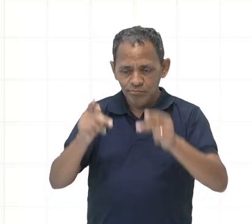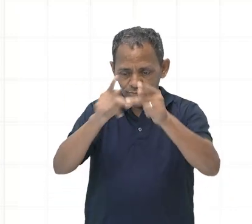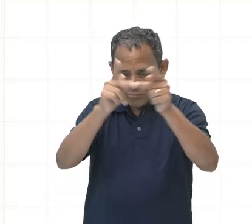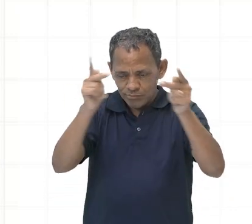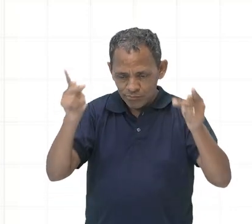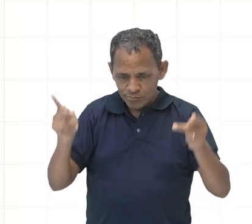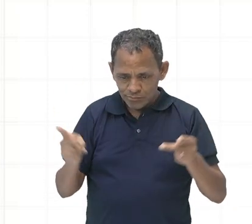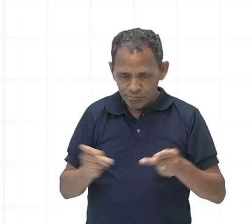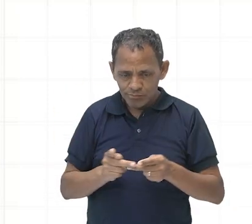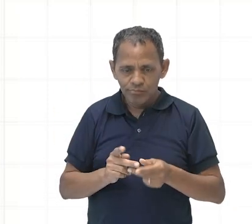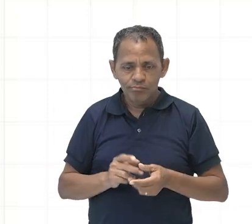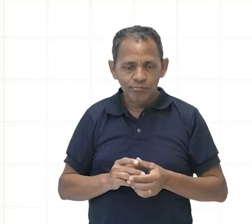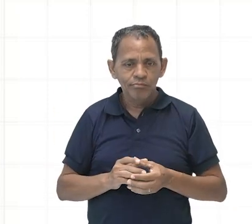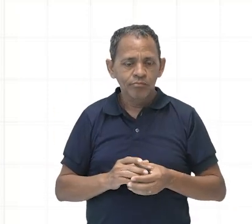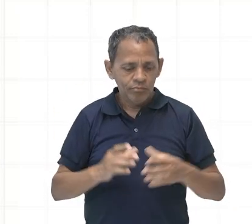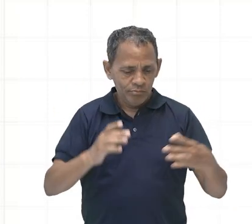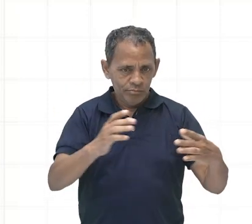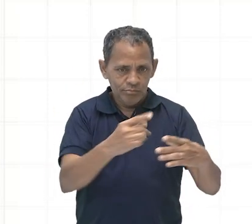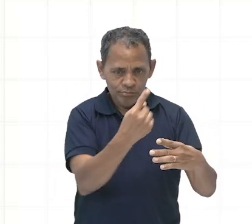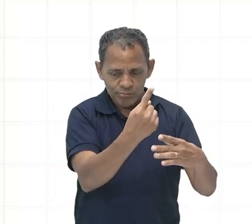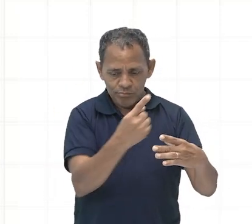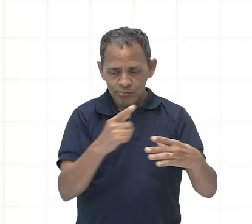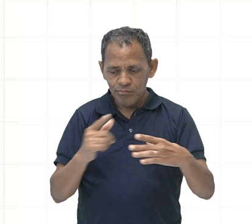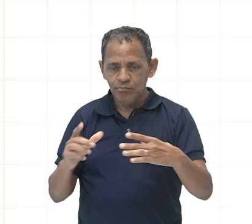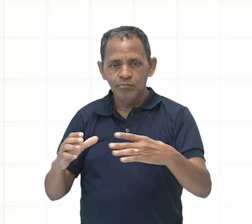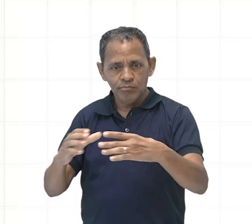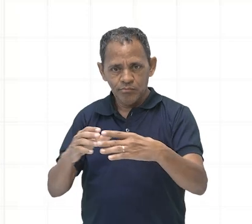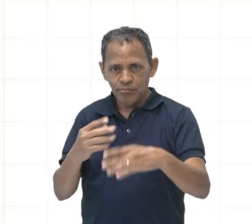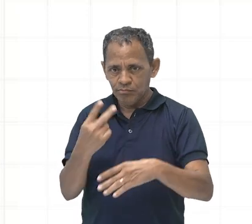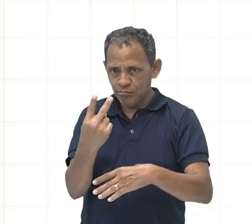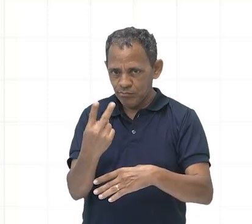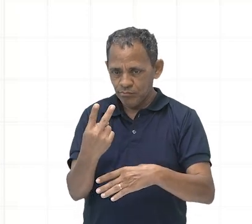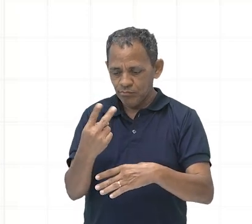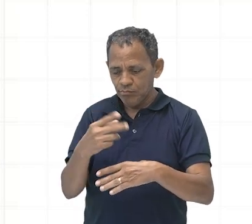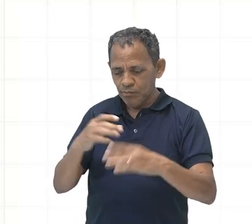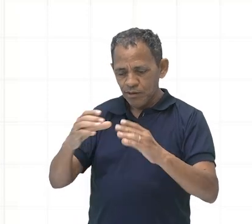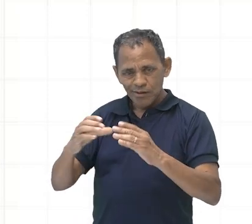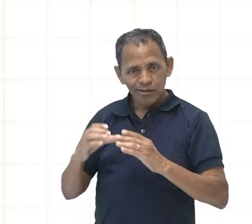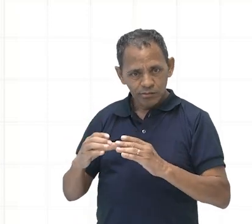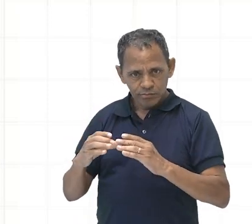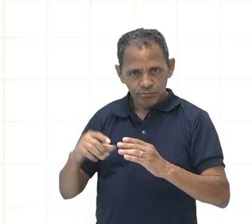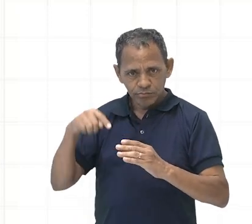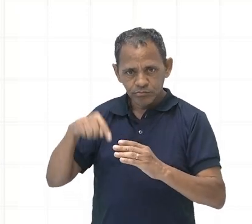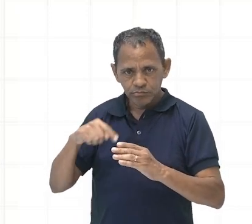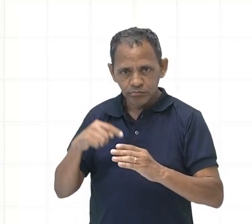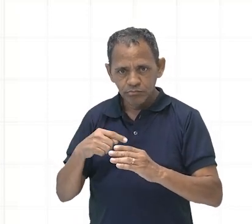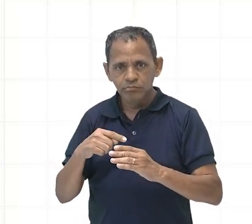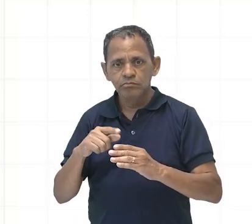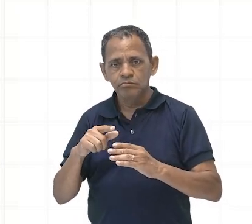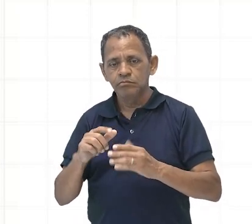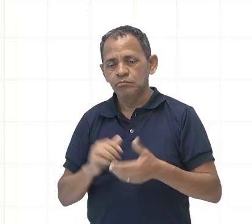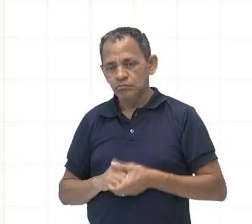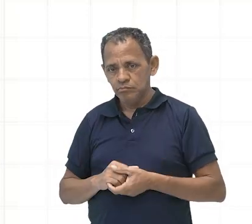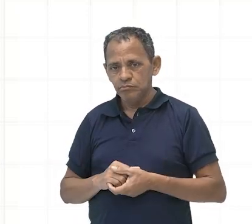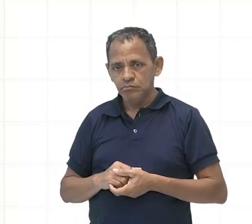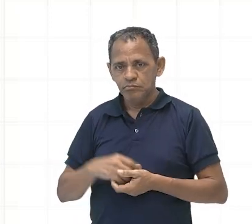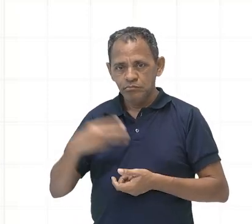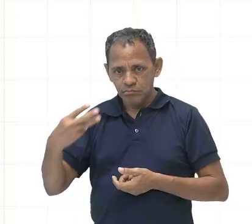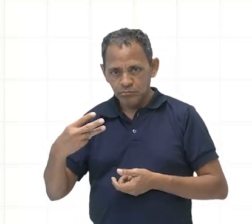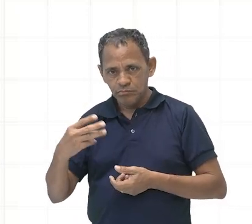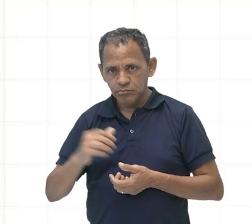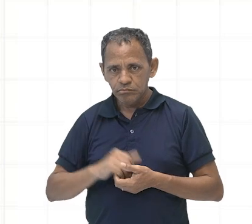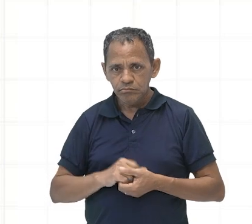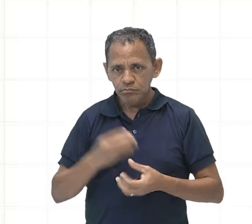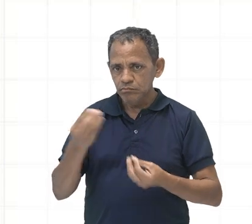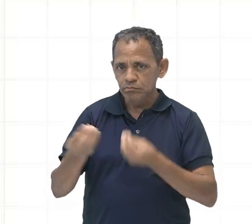G2. Então, esse aqui seria o G3, certo? Porém, vamos aprender a calcular o nosso G3.